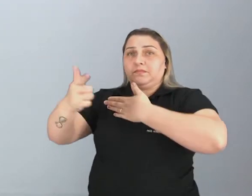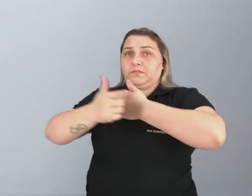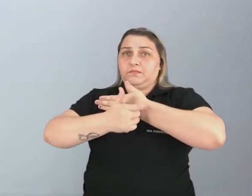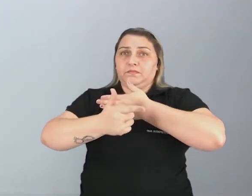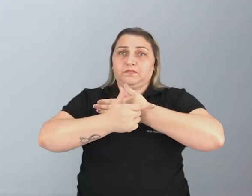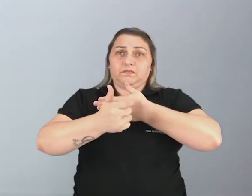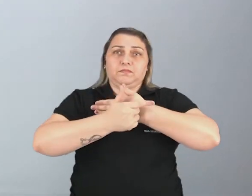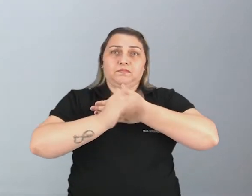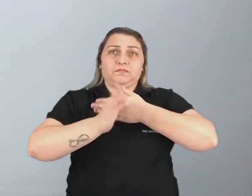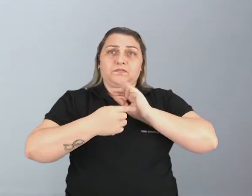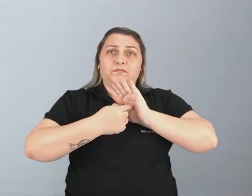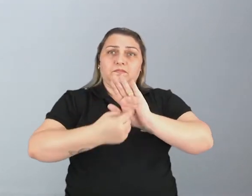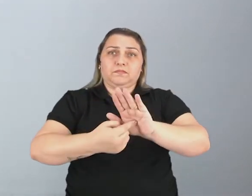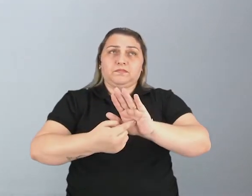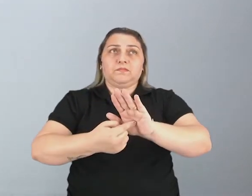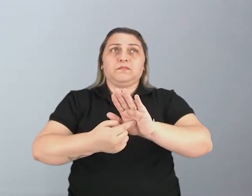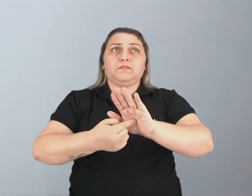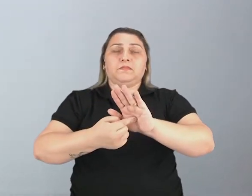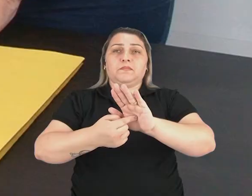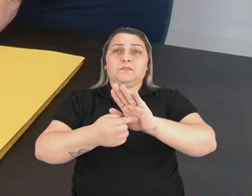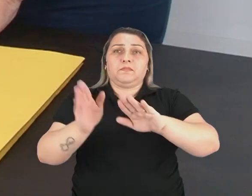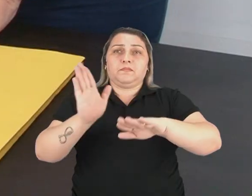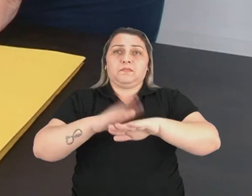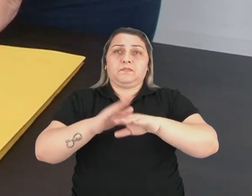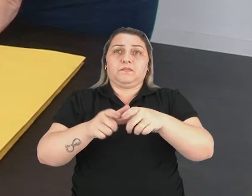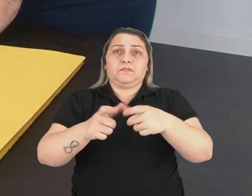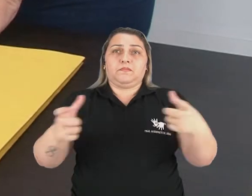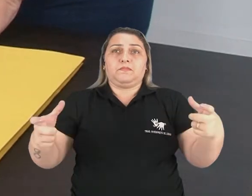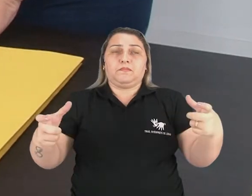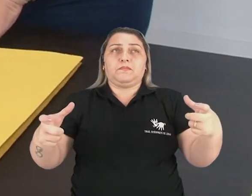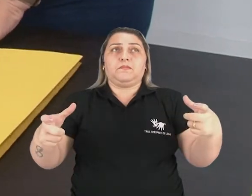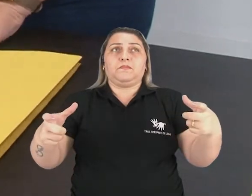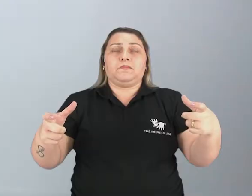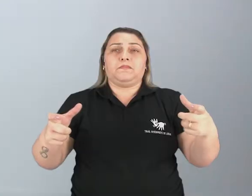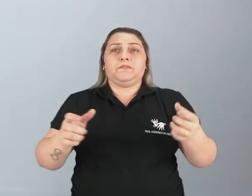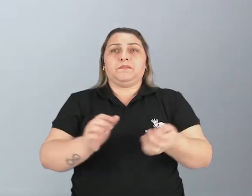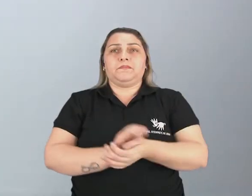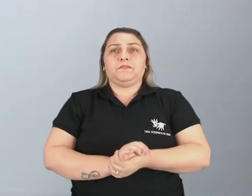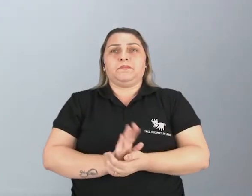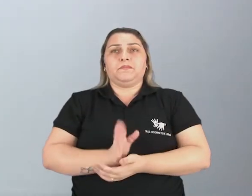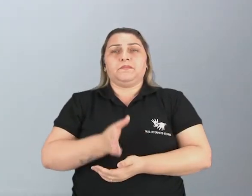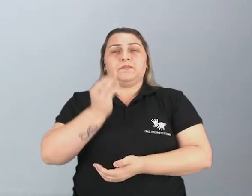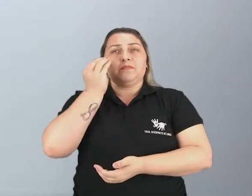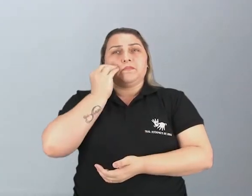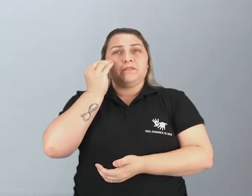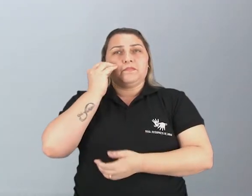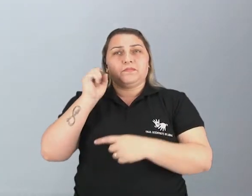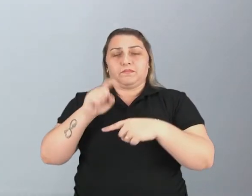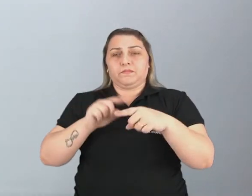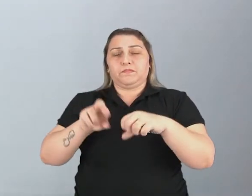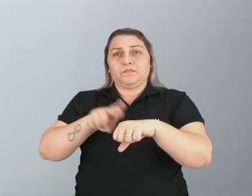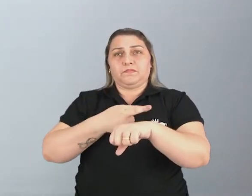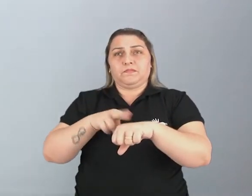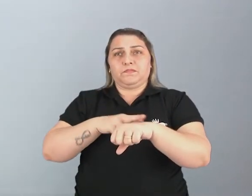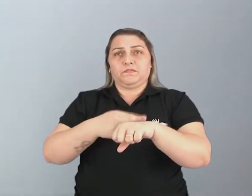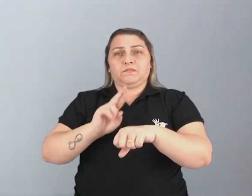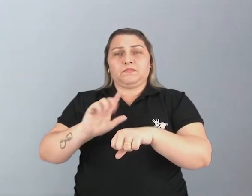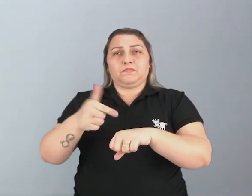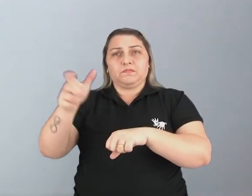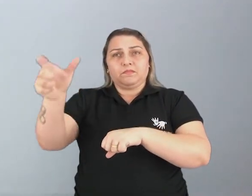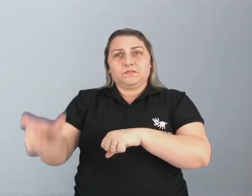né? Você está vendo que ele é bem maior porque ele foi uma parte maior. Você já tentou dividir o chocolate com